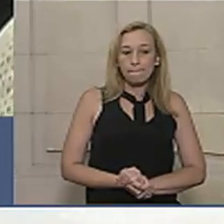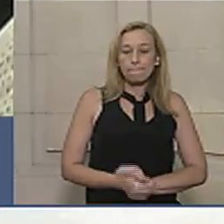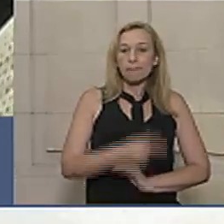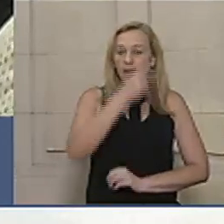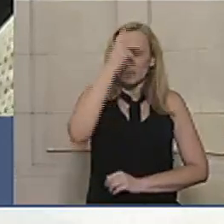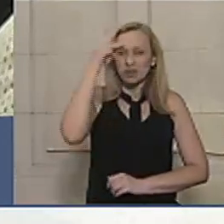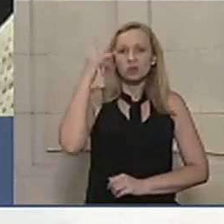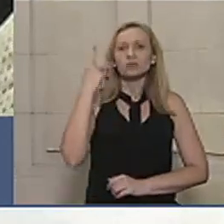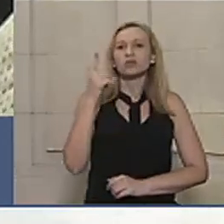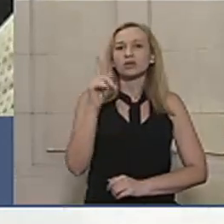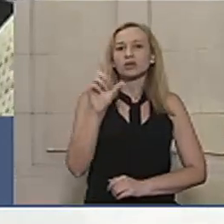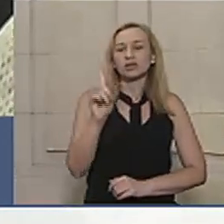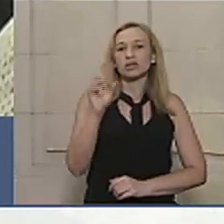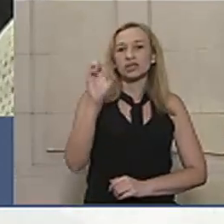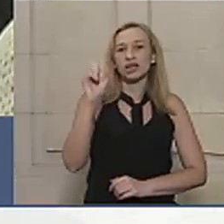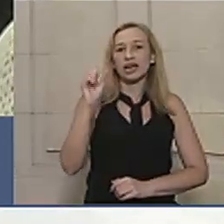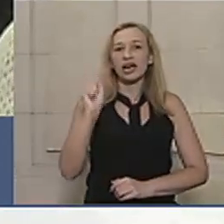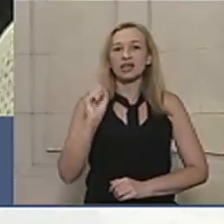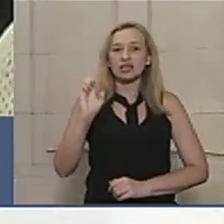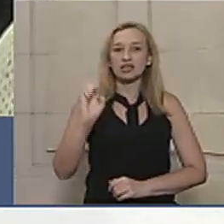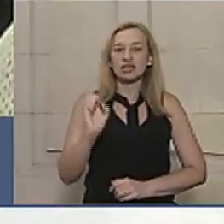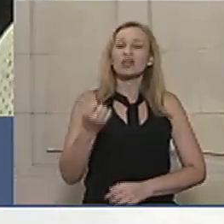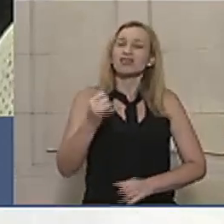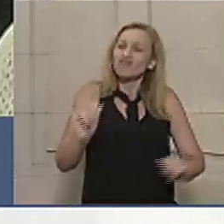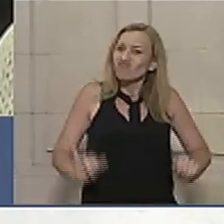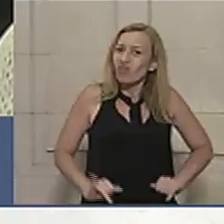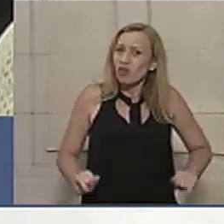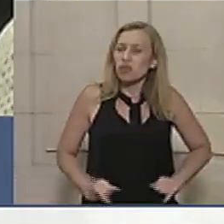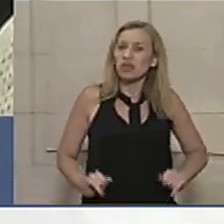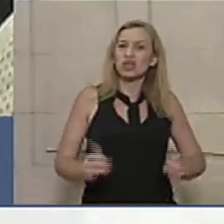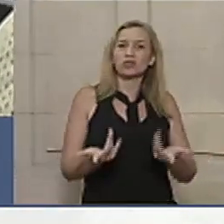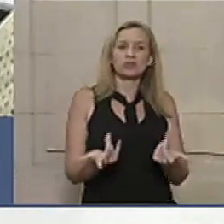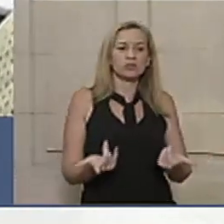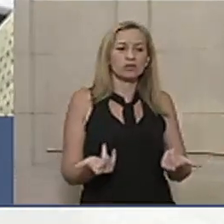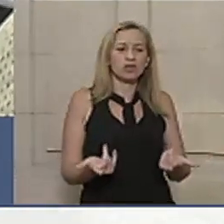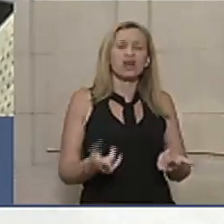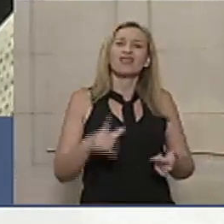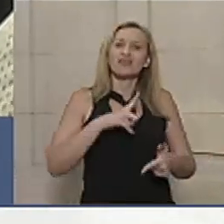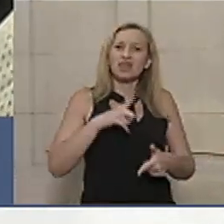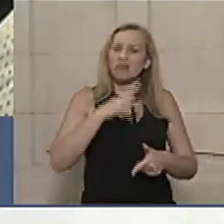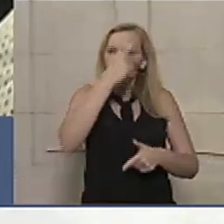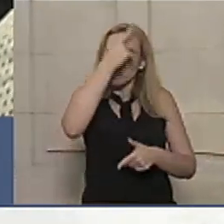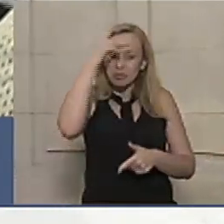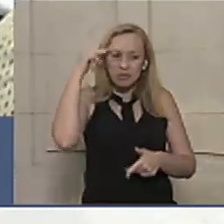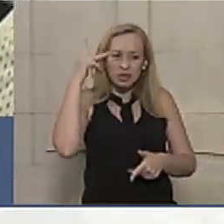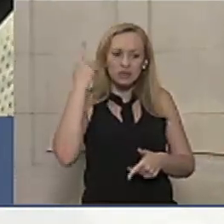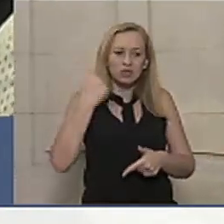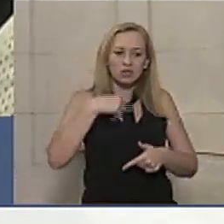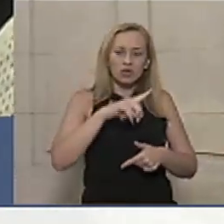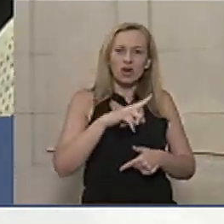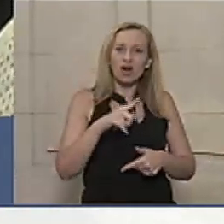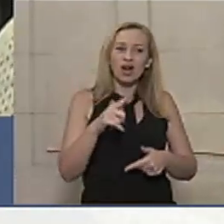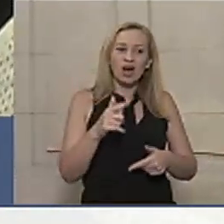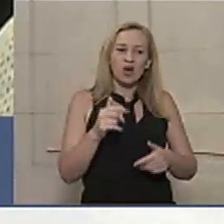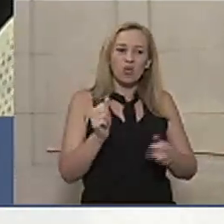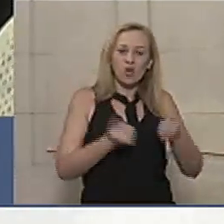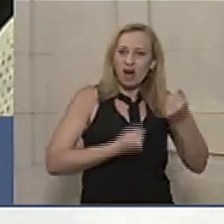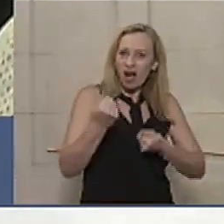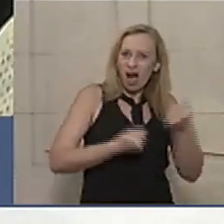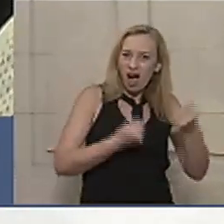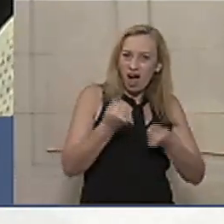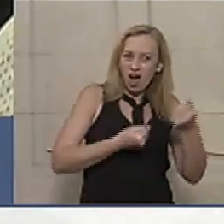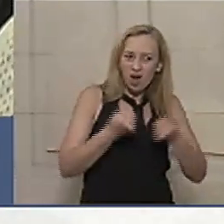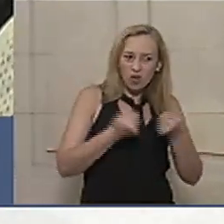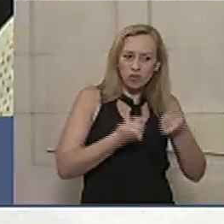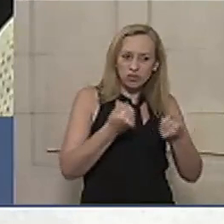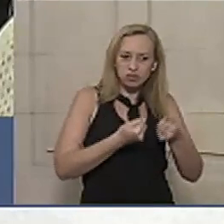Degase vem sofrendo ameaças de forma corriqueira. Recentemente teve um servidor que teve seu carro alvejado dentro da instituição.